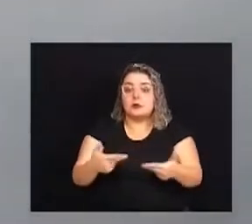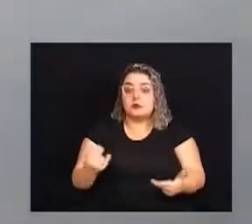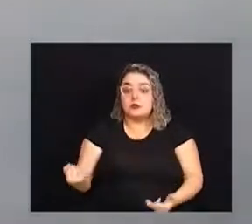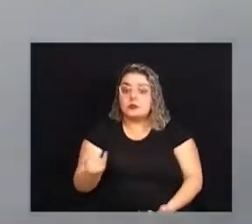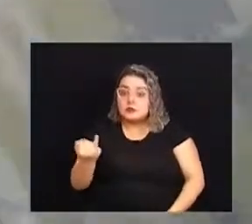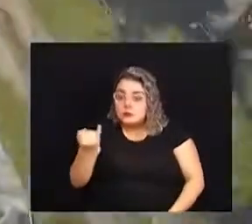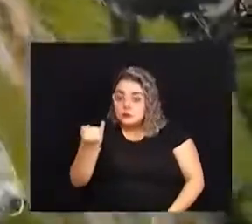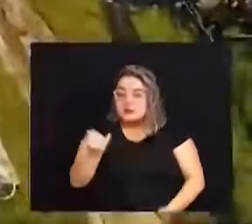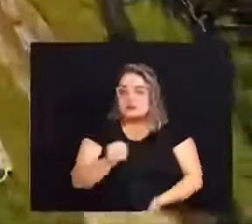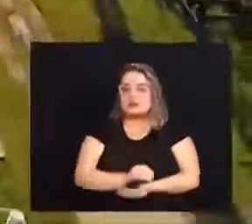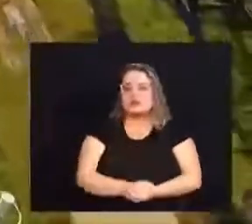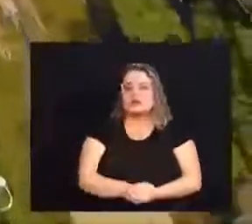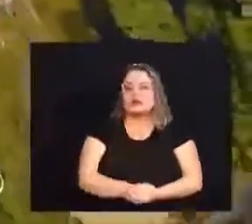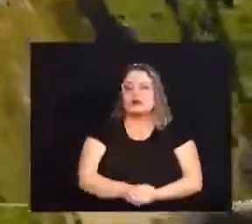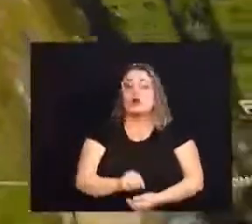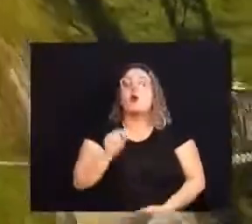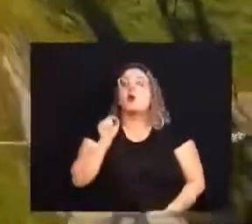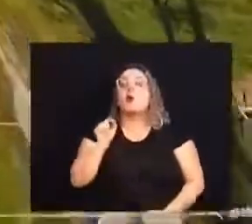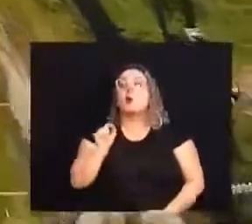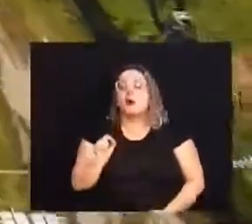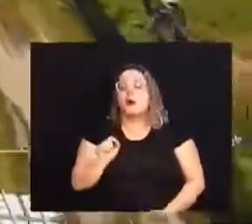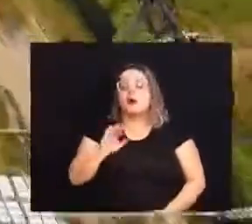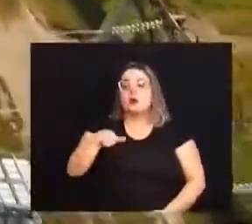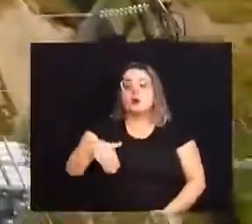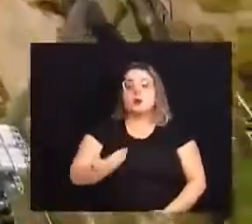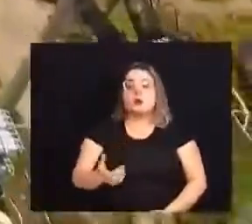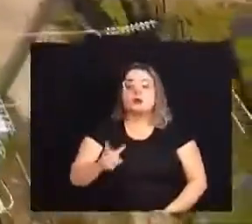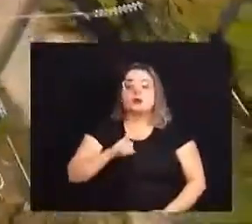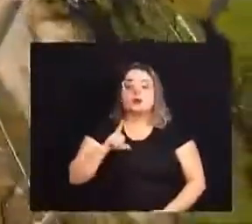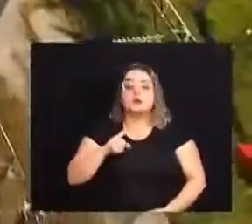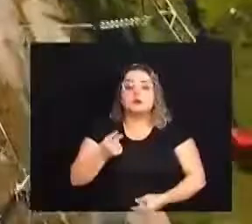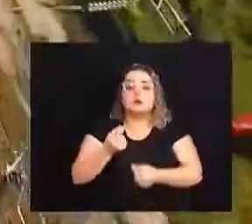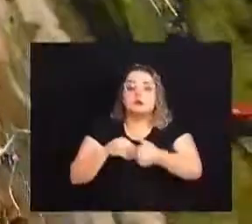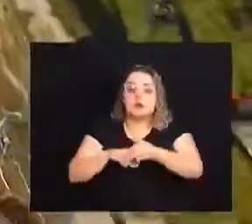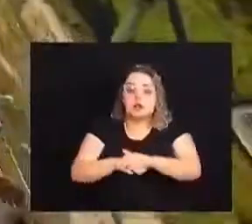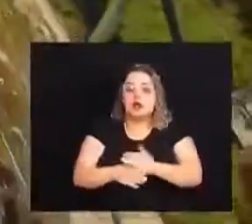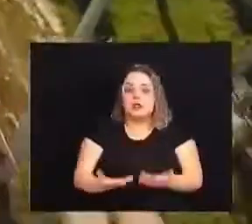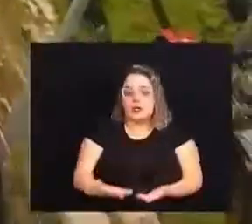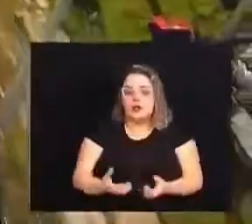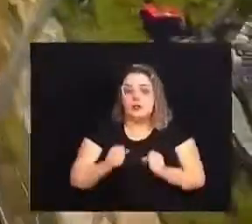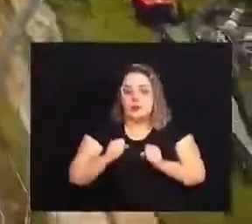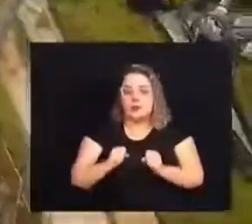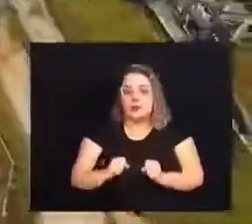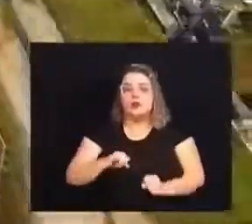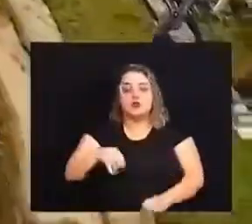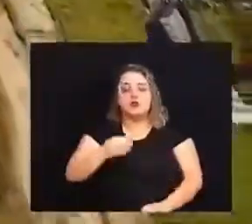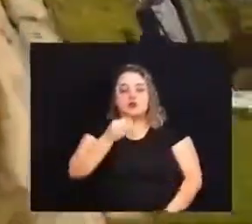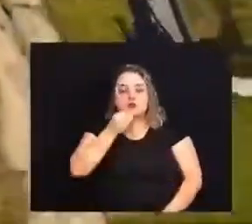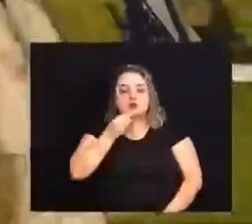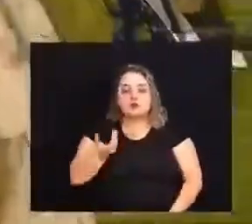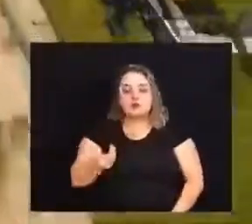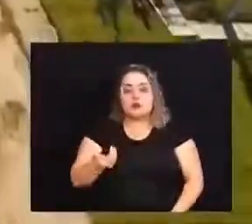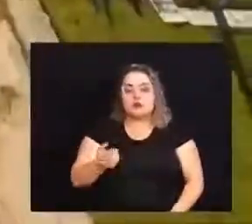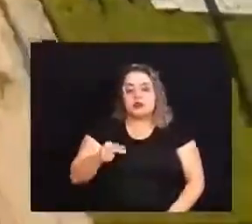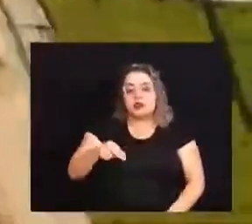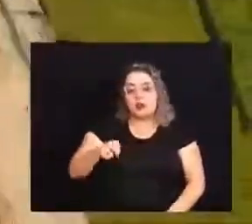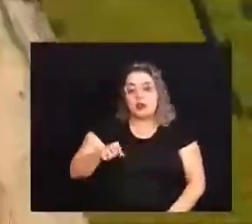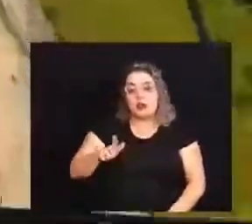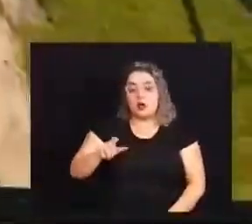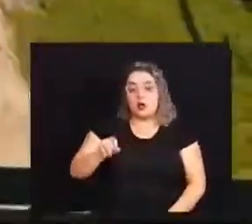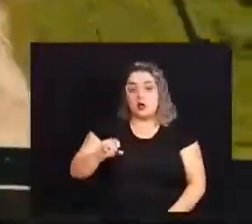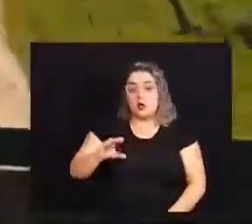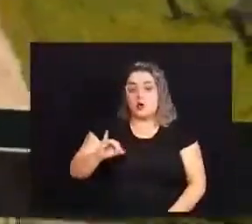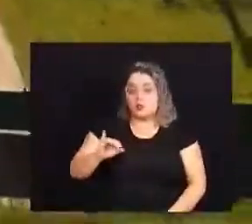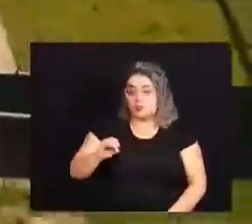uma outra coisa interessante é que, quando você tem uma reserva, você pode também aproveitar a oportunidade de